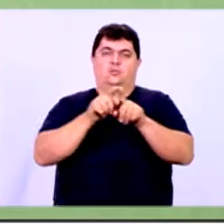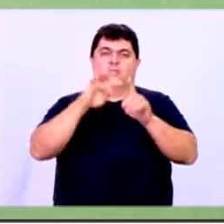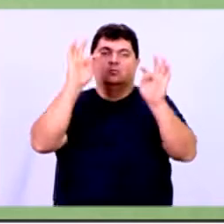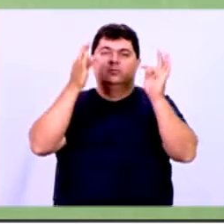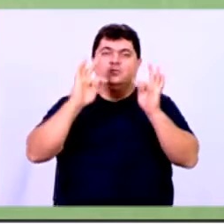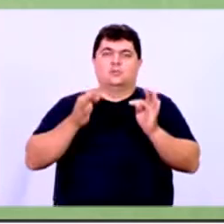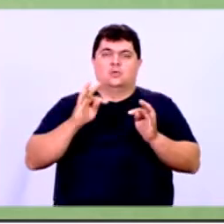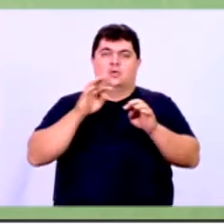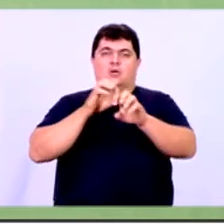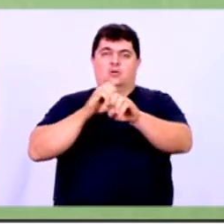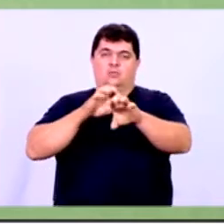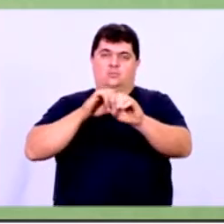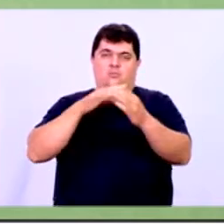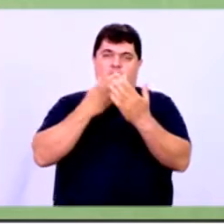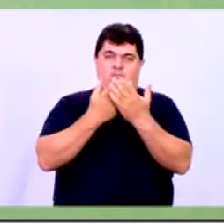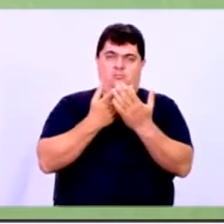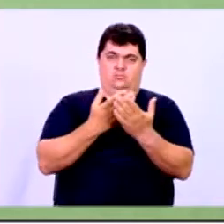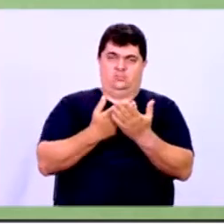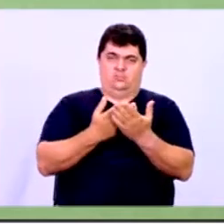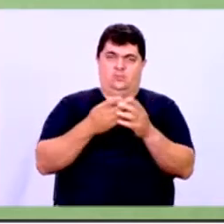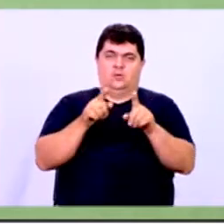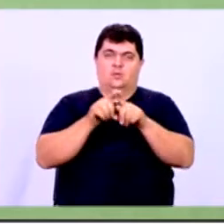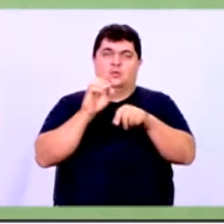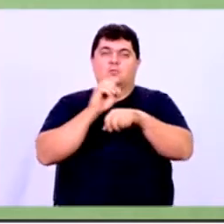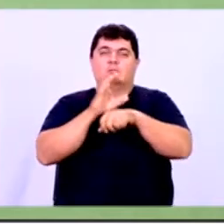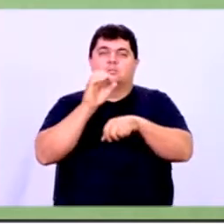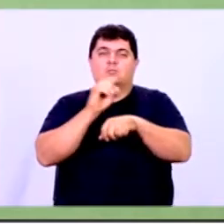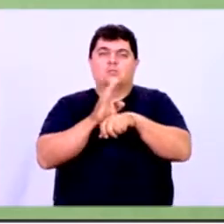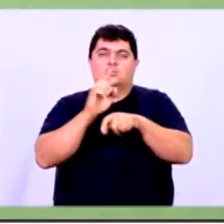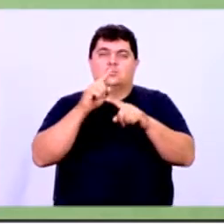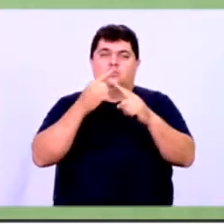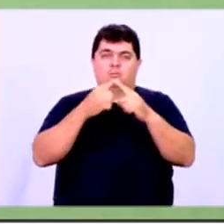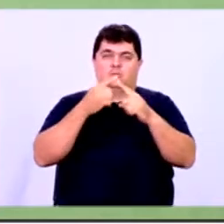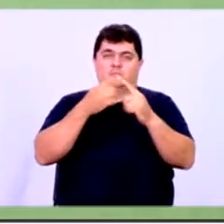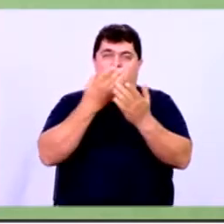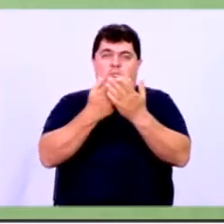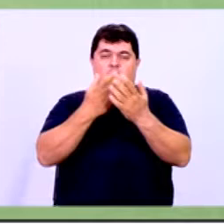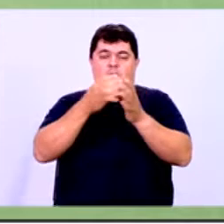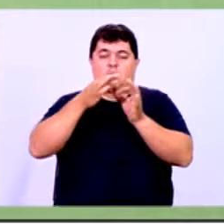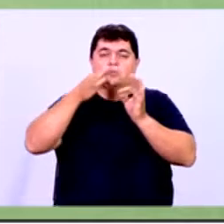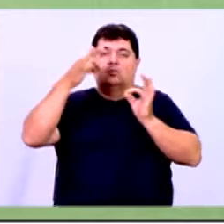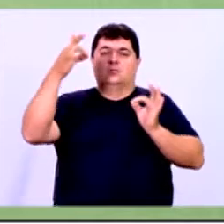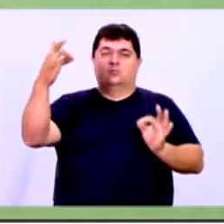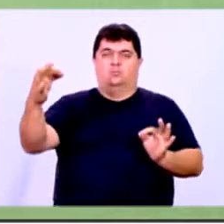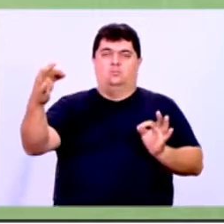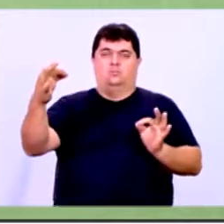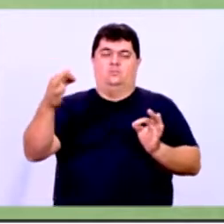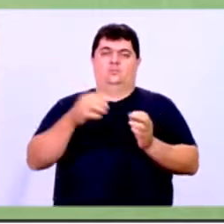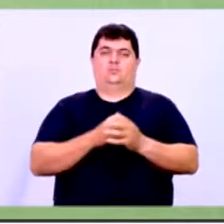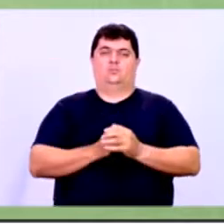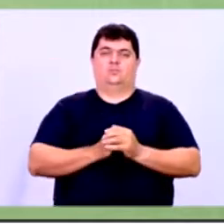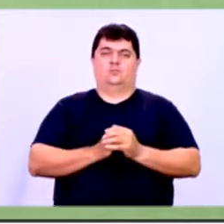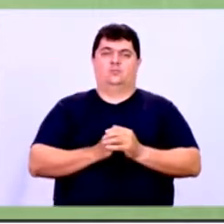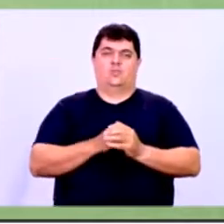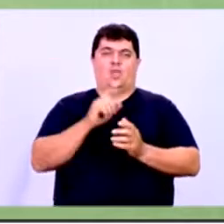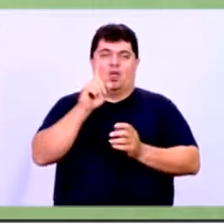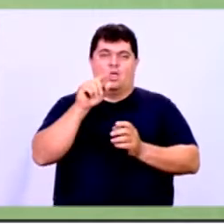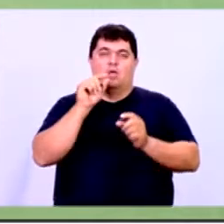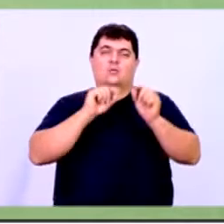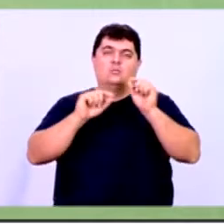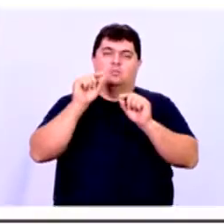tecnologias na educação e orientações para o estudo à distância. Estes